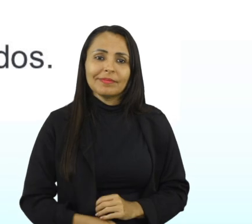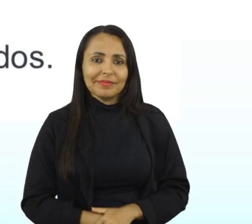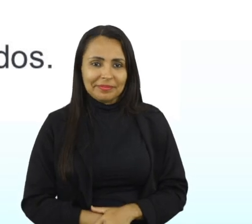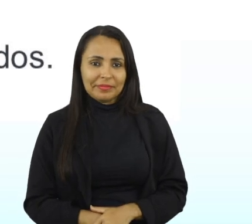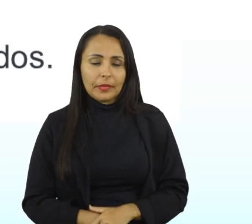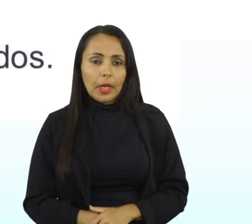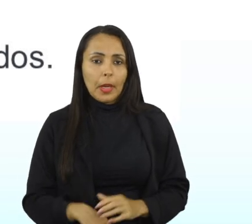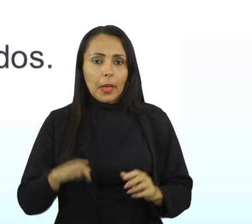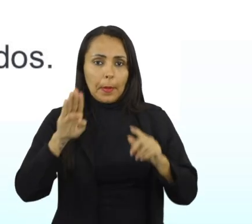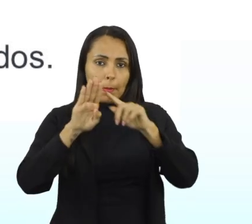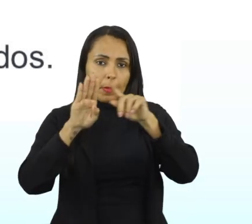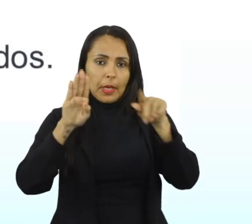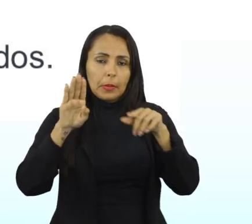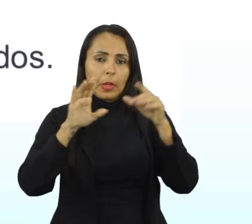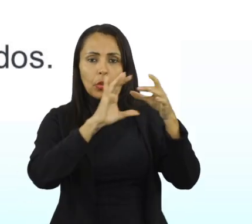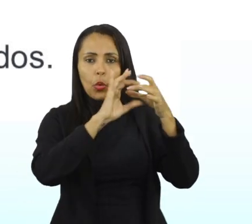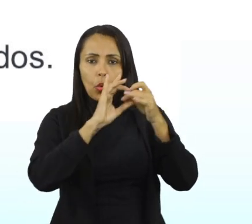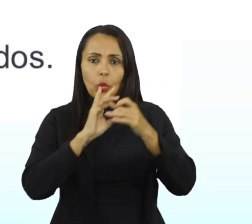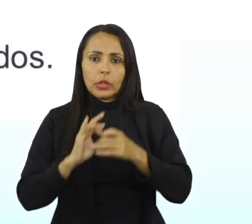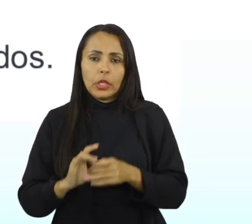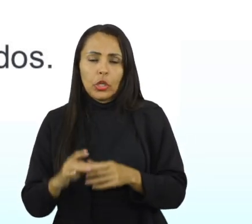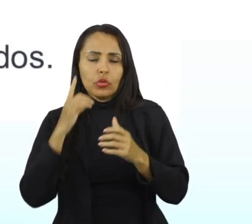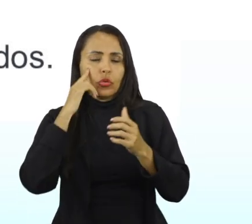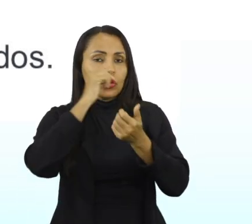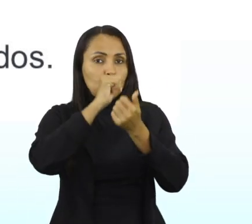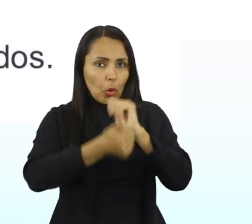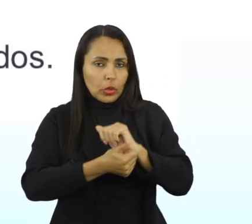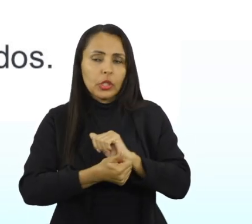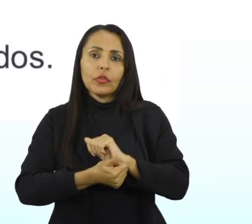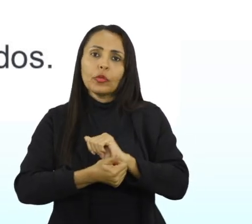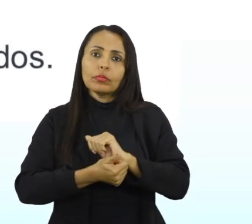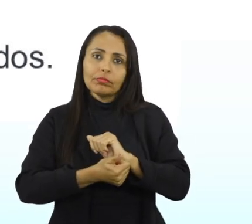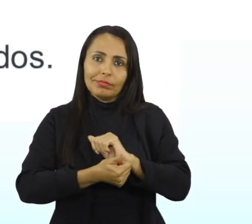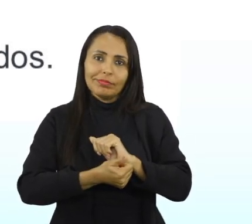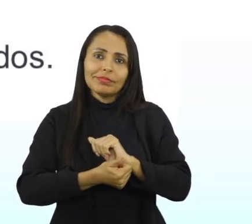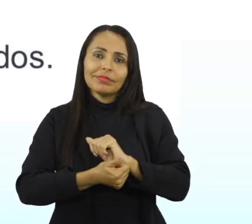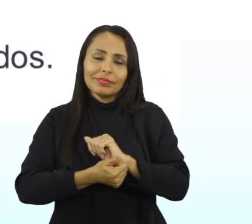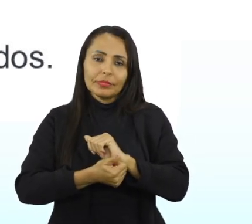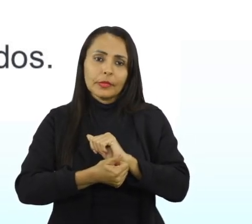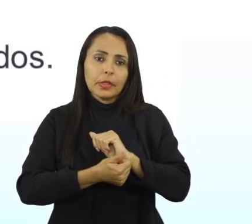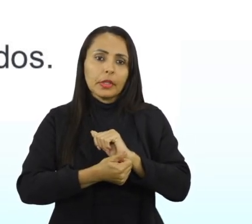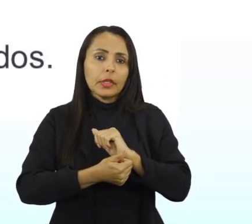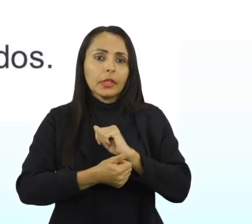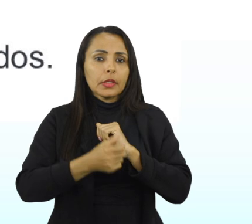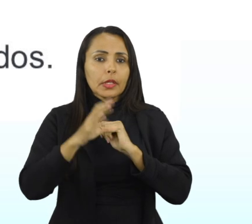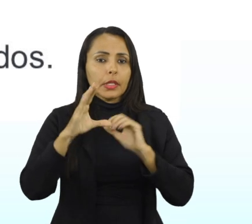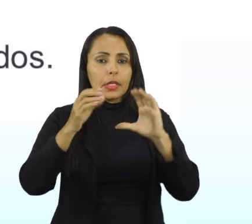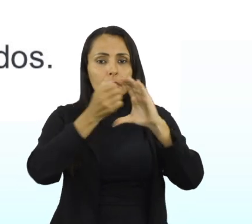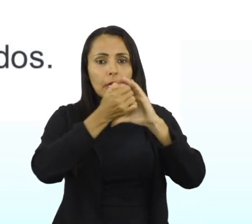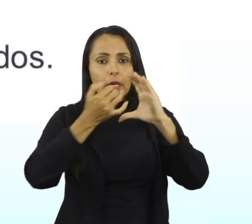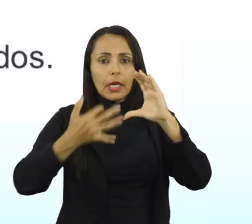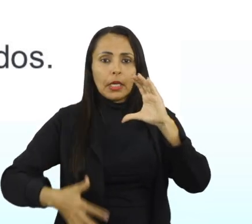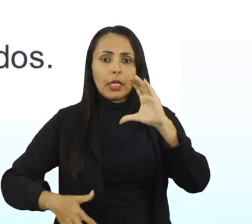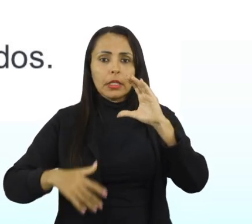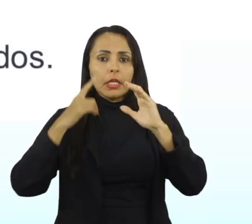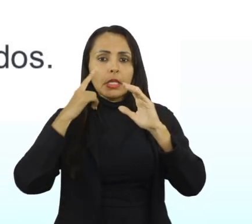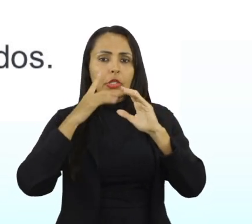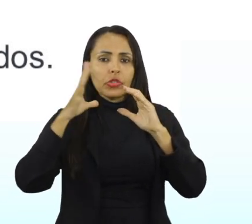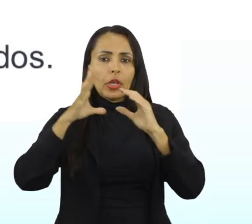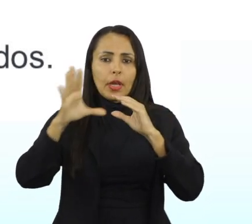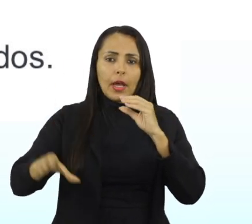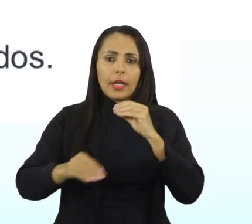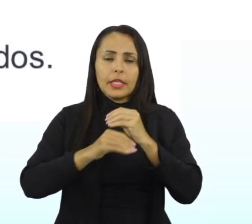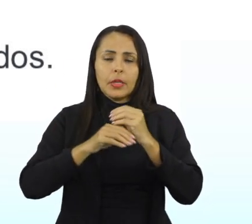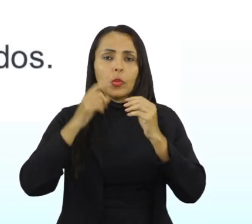poéticas. B, aplicada em textos da área desportiva. C,